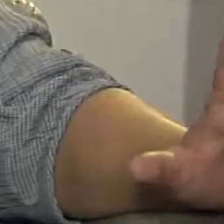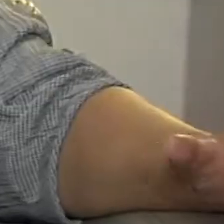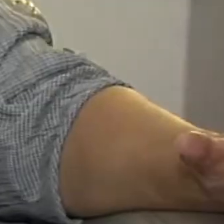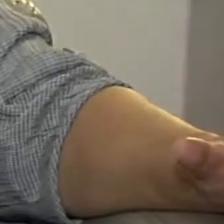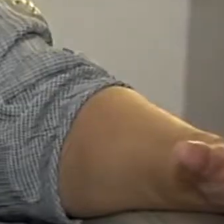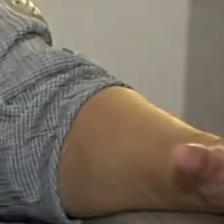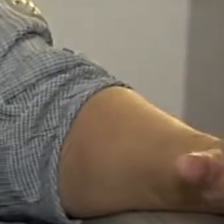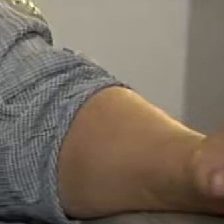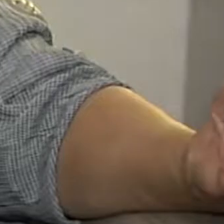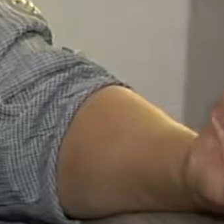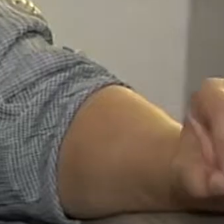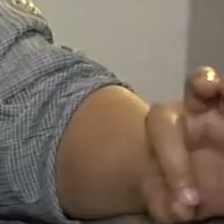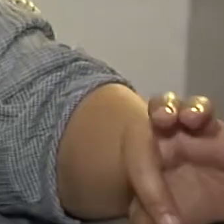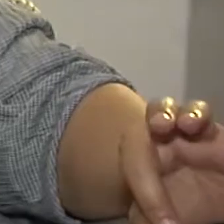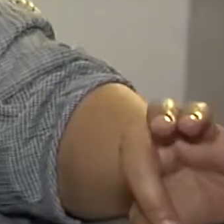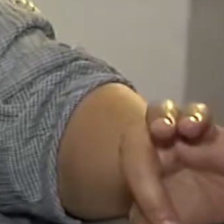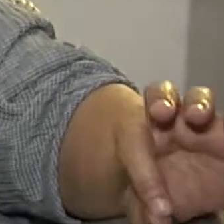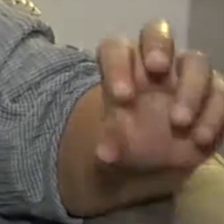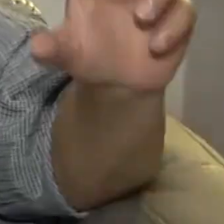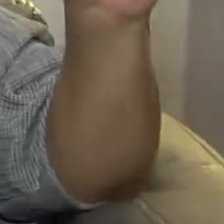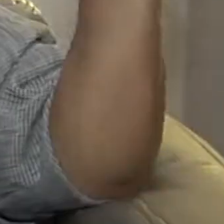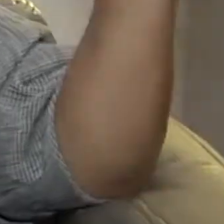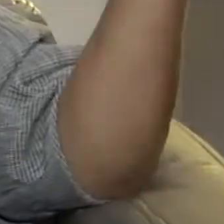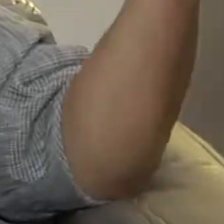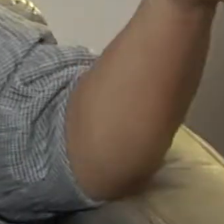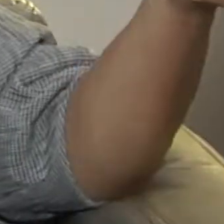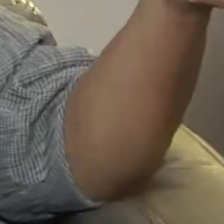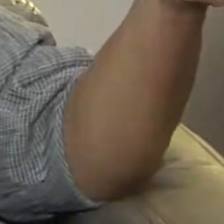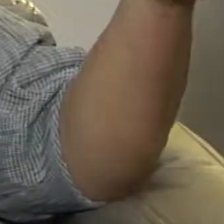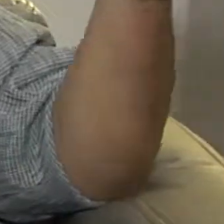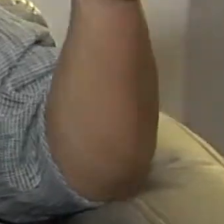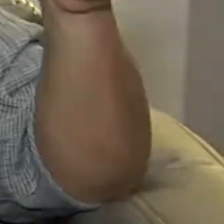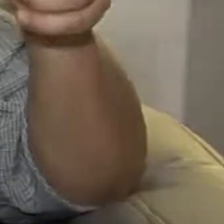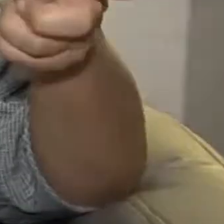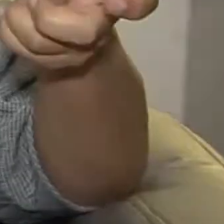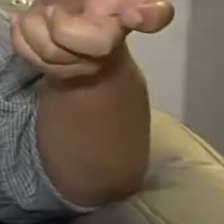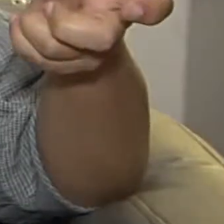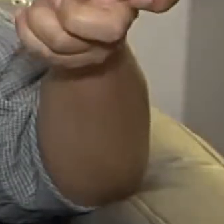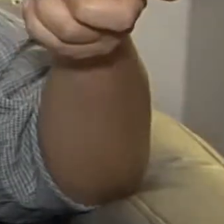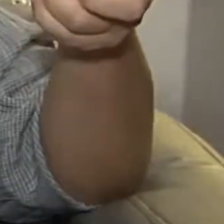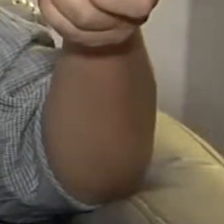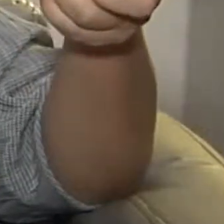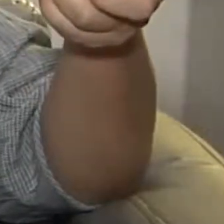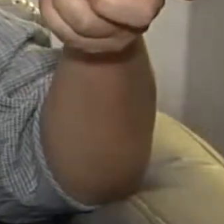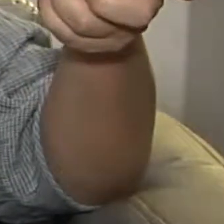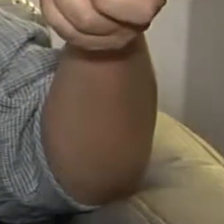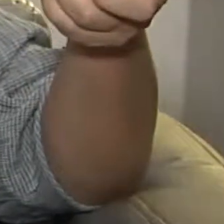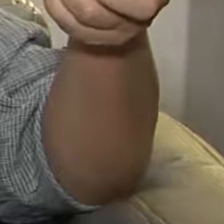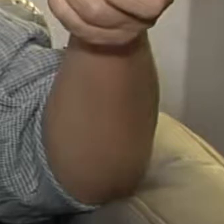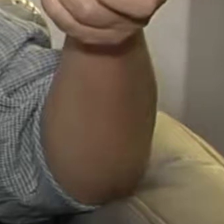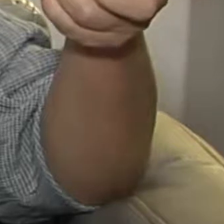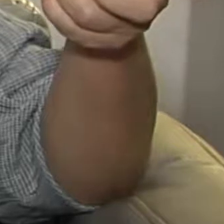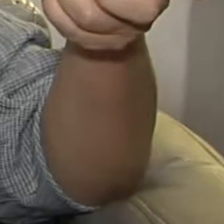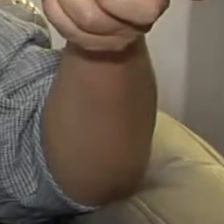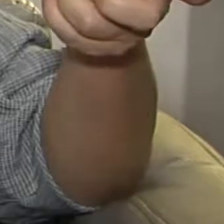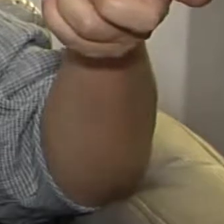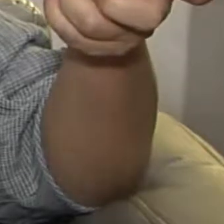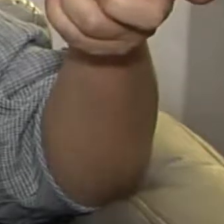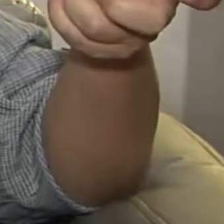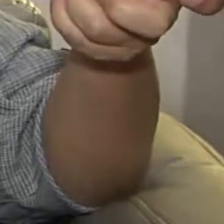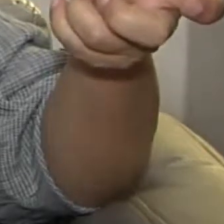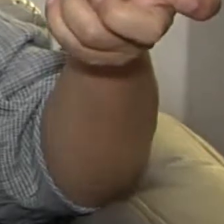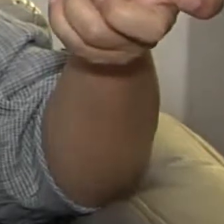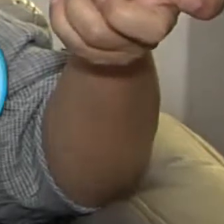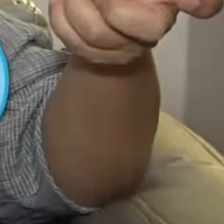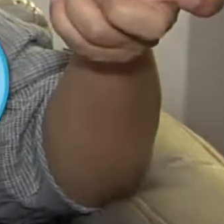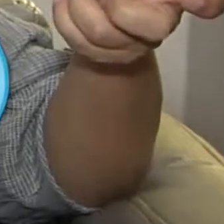A média, 8 horas. Existe o dormidor curto, que é de 4 a 6 horas, e o dormidor longo, coitado, que precisa de 10 a